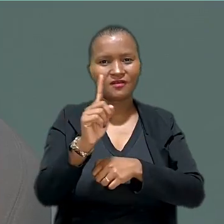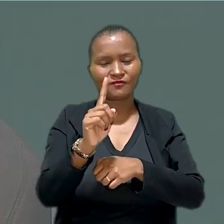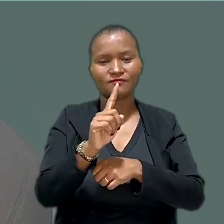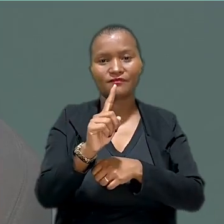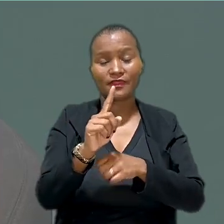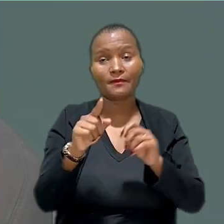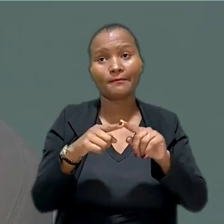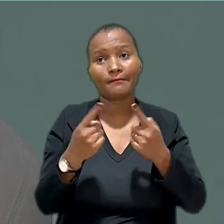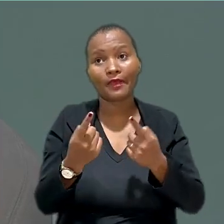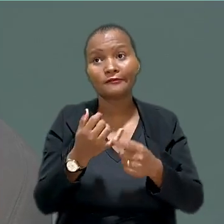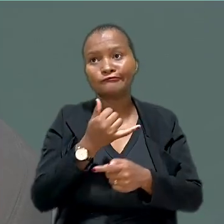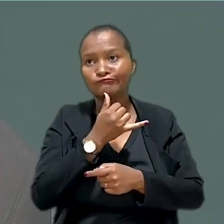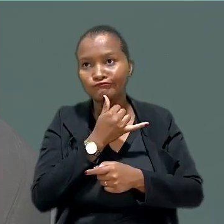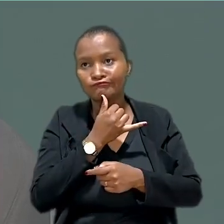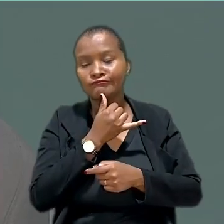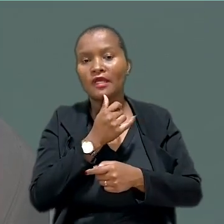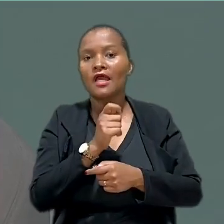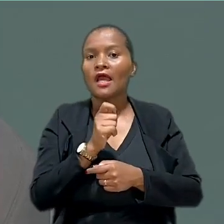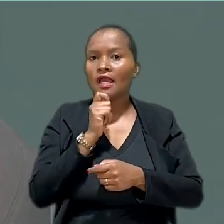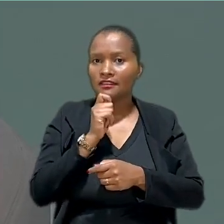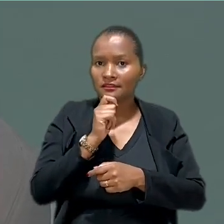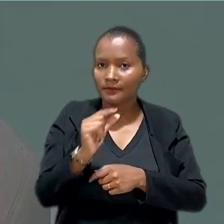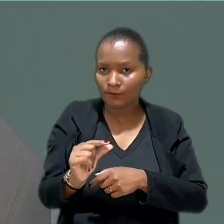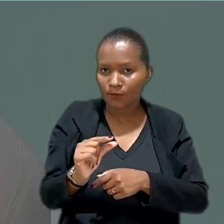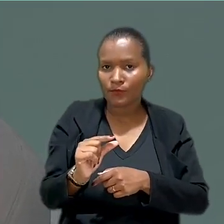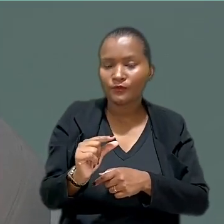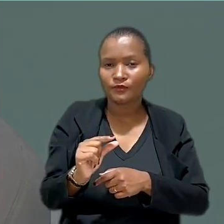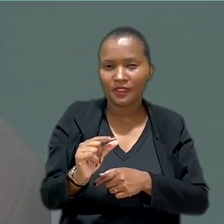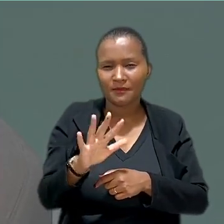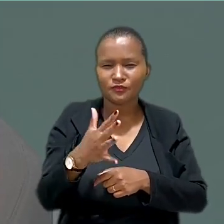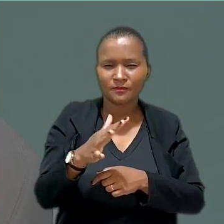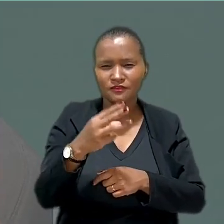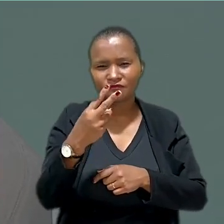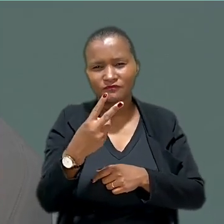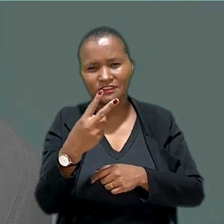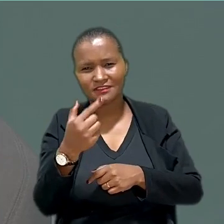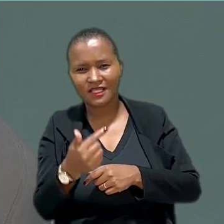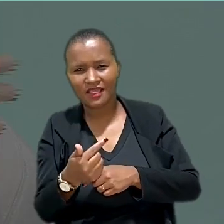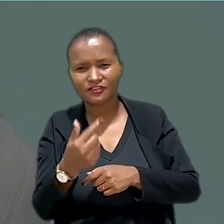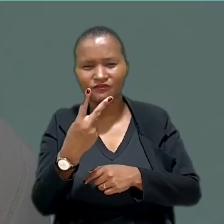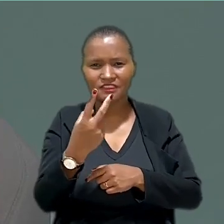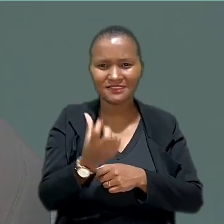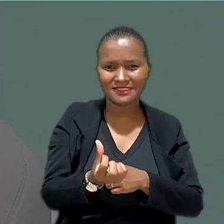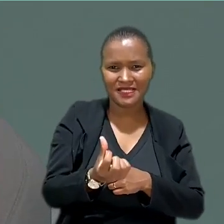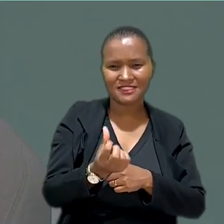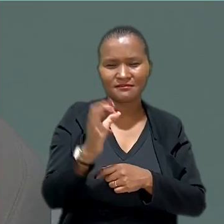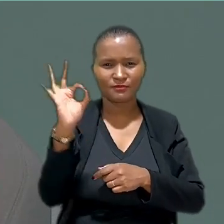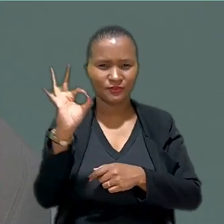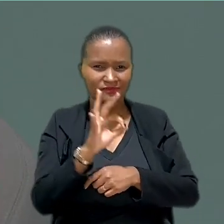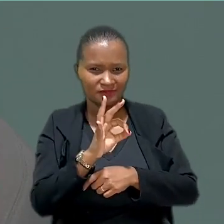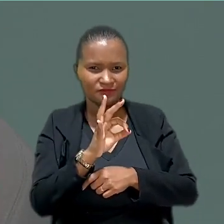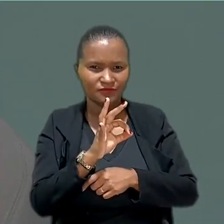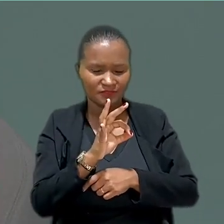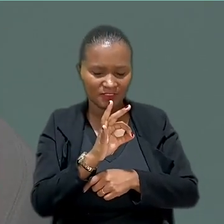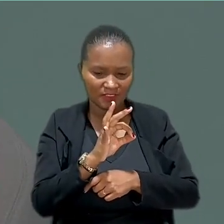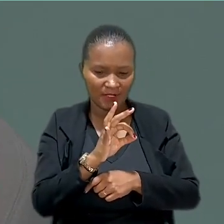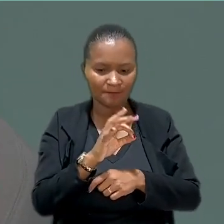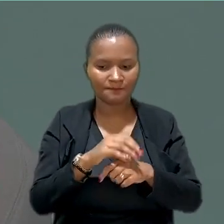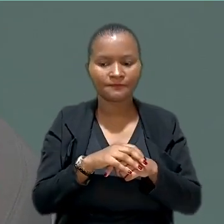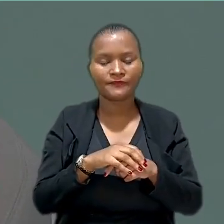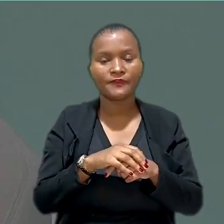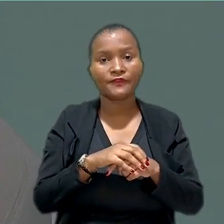Mas, lamentavelmente, ainda é muito baixo, em torno de 27%, 26% historicamente.